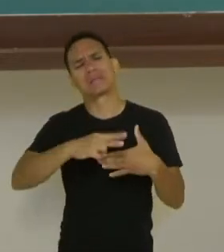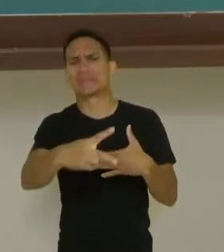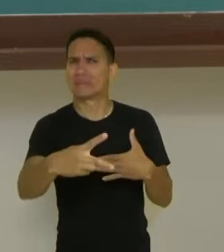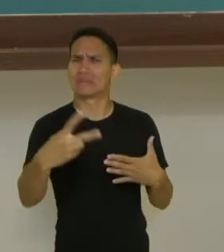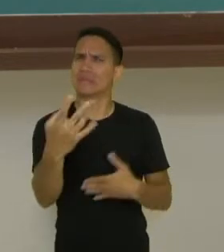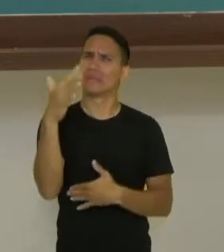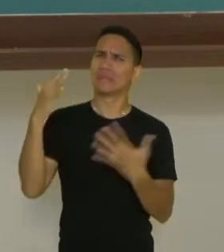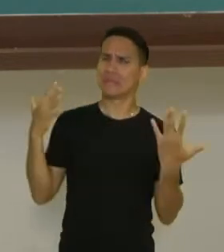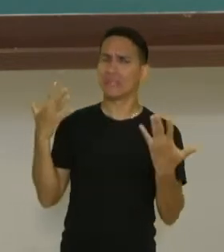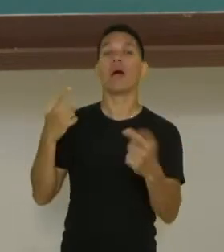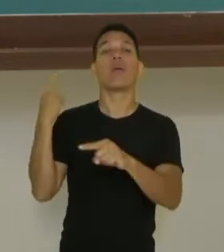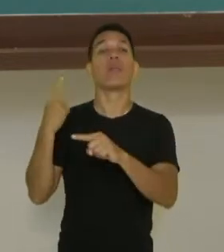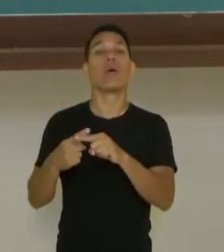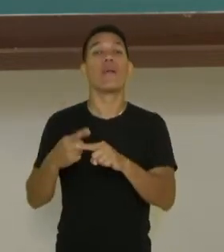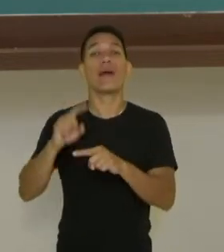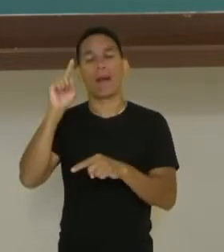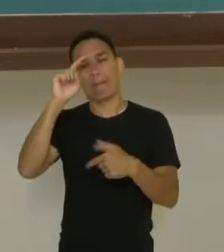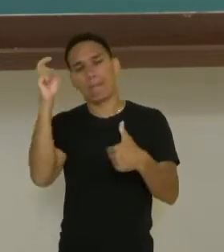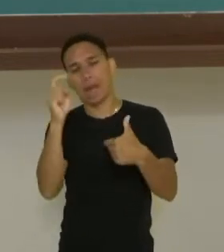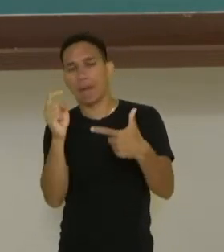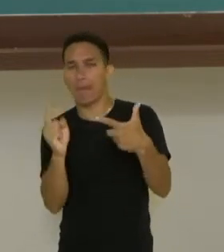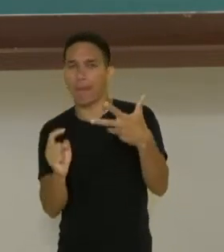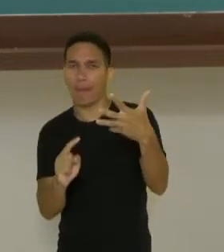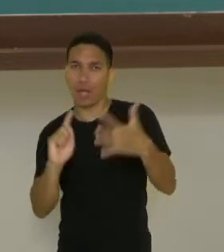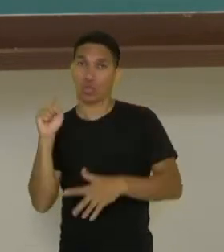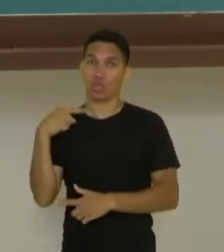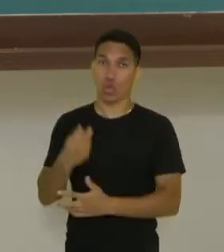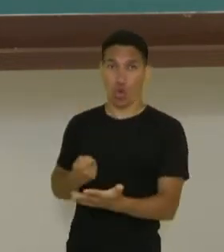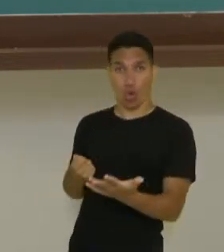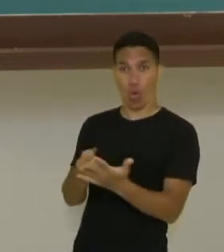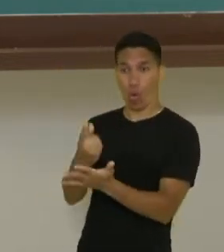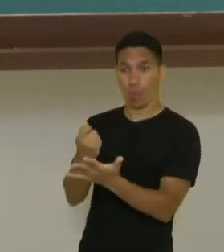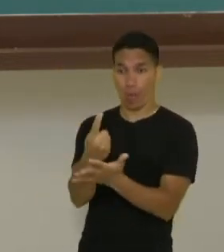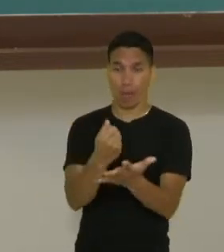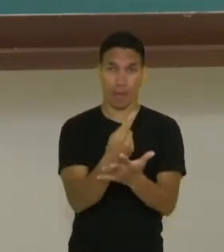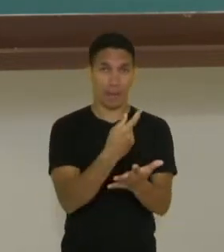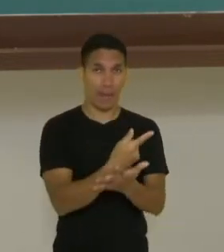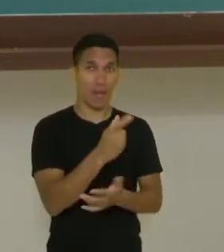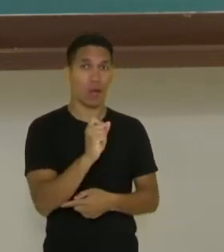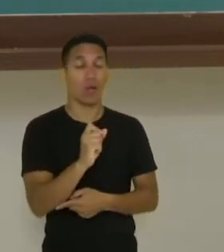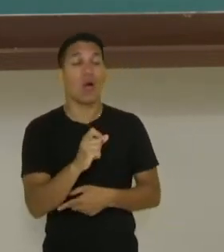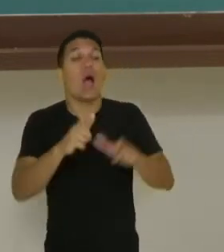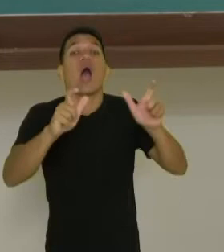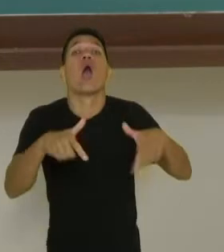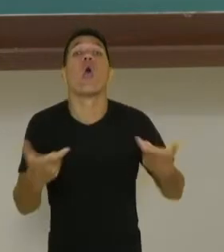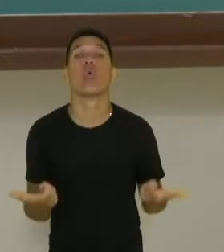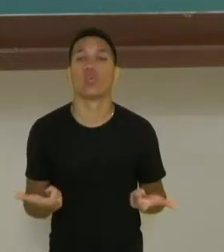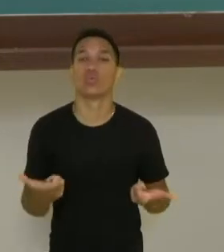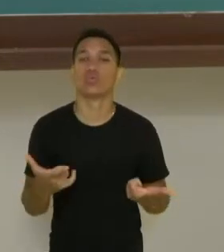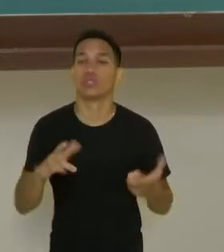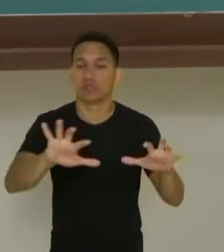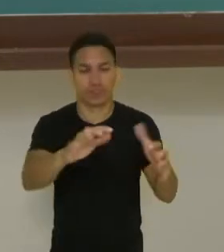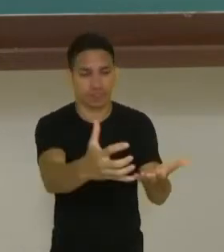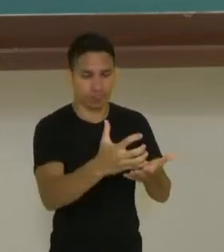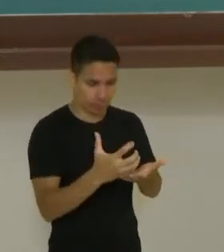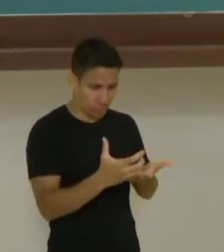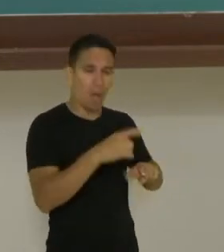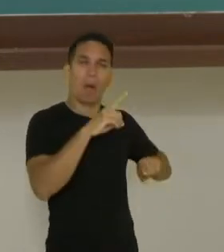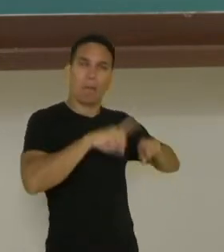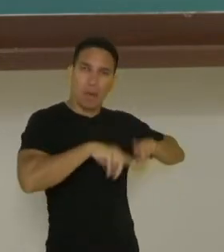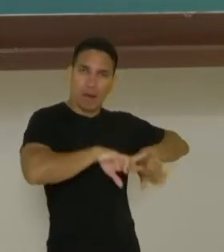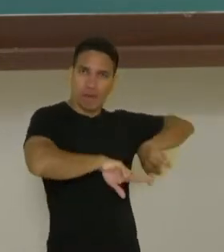ambiente? Porque essas coisas que nós compramos, elas são tiradas de algum lugar e para serem fabricadas, para